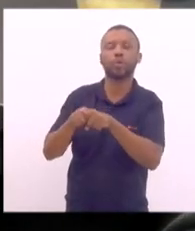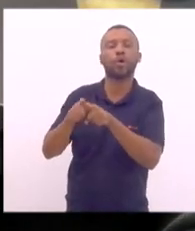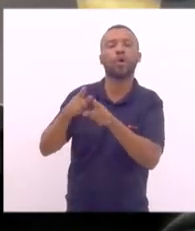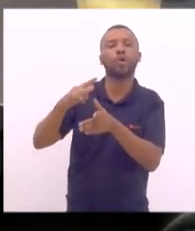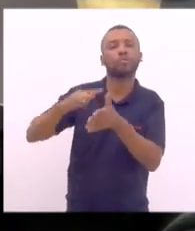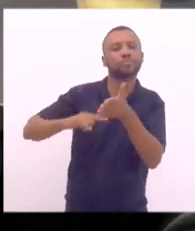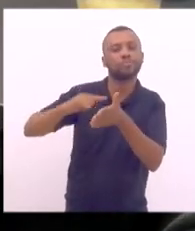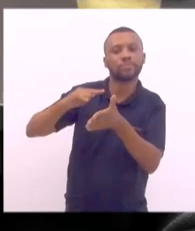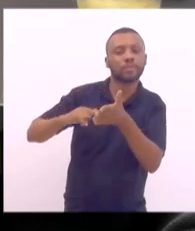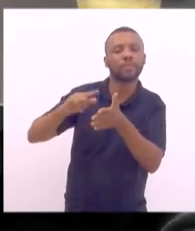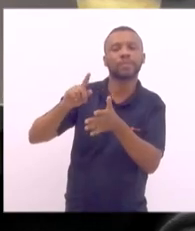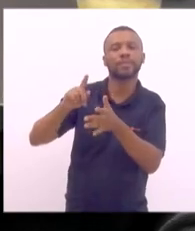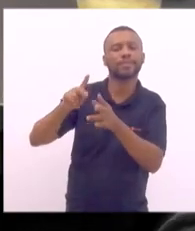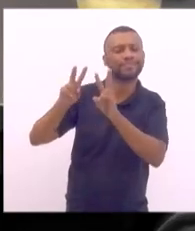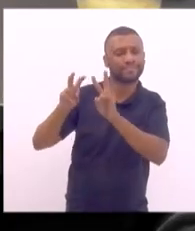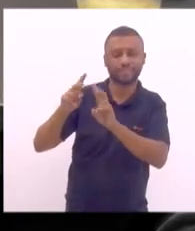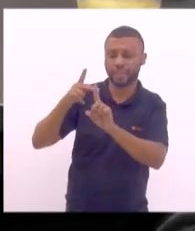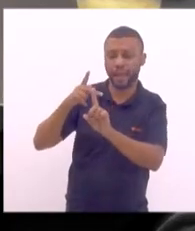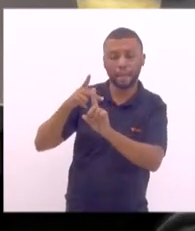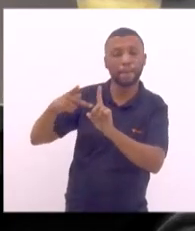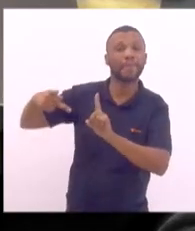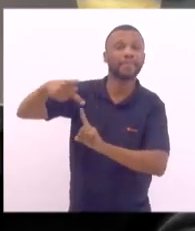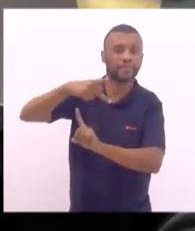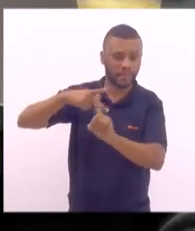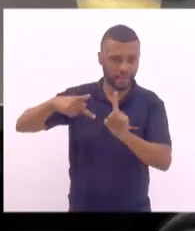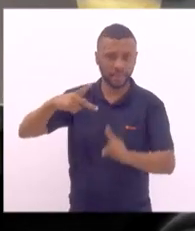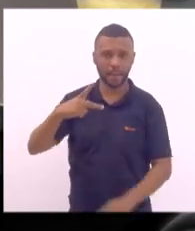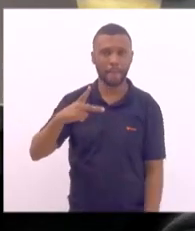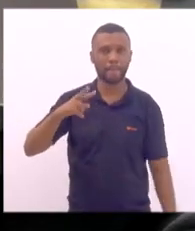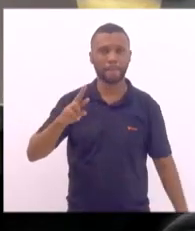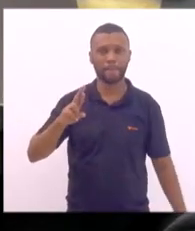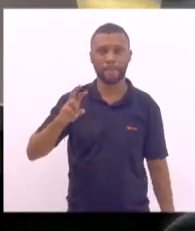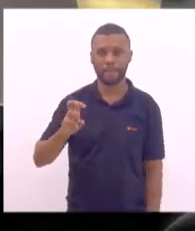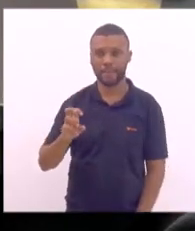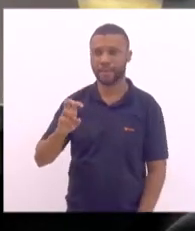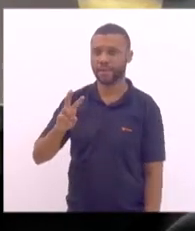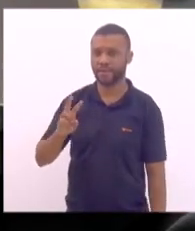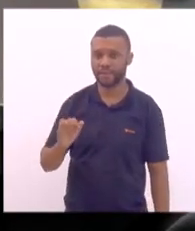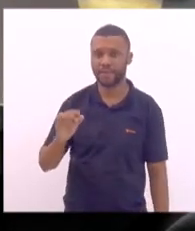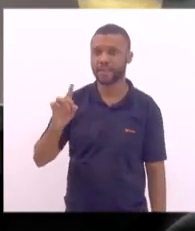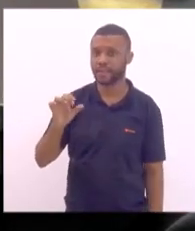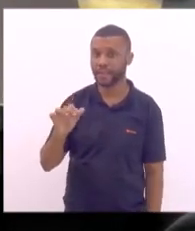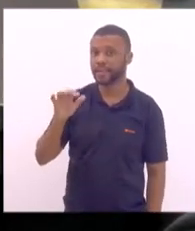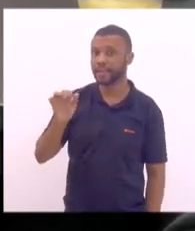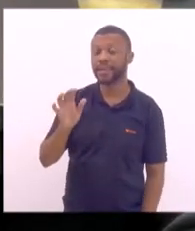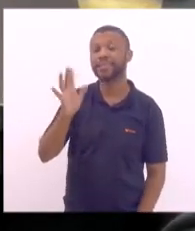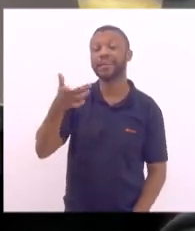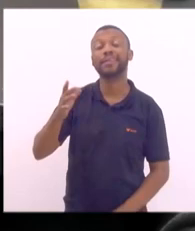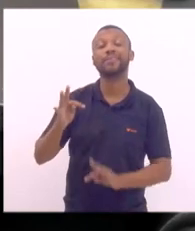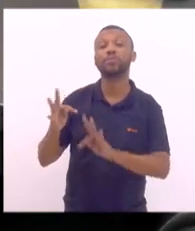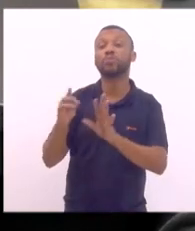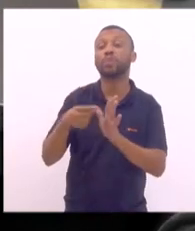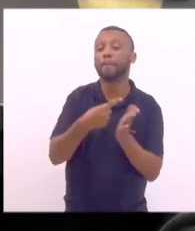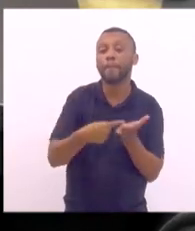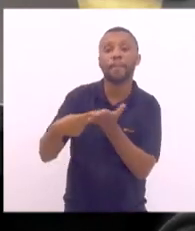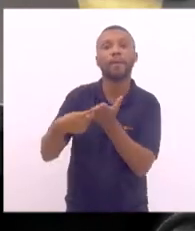a Previdência. E estava tudo combinado e acertado. Mas olha